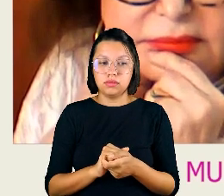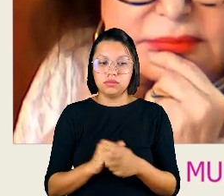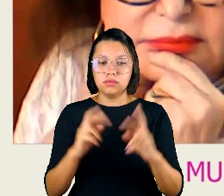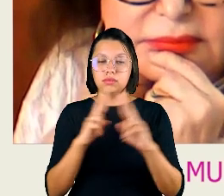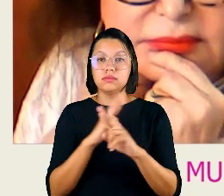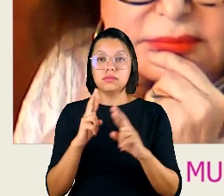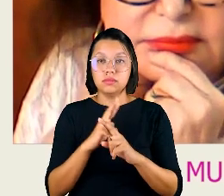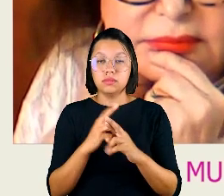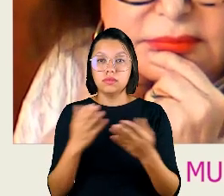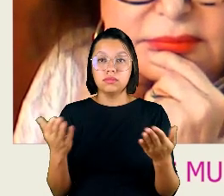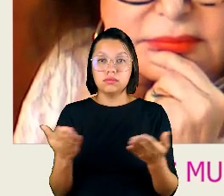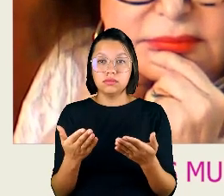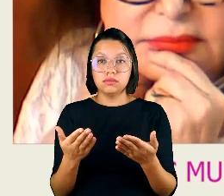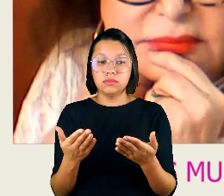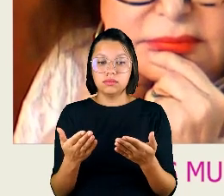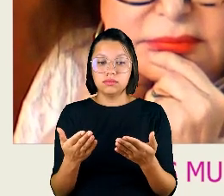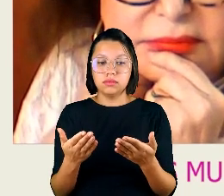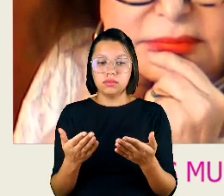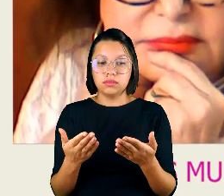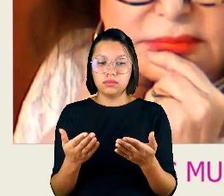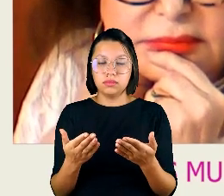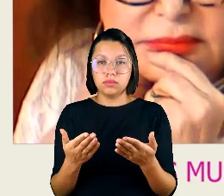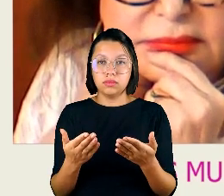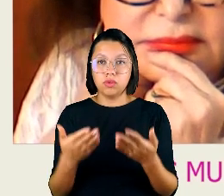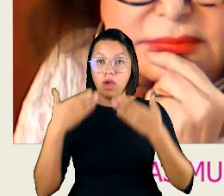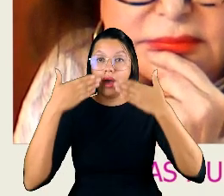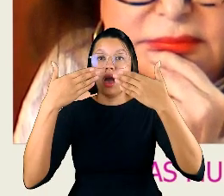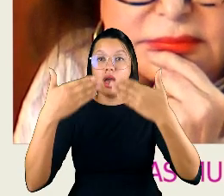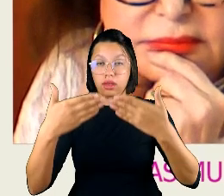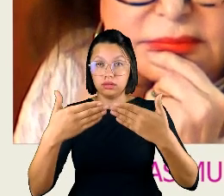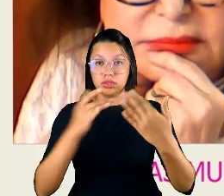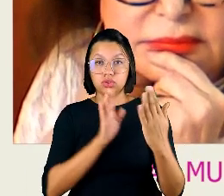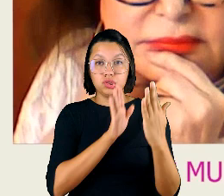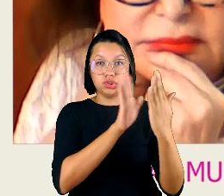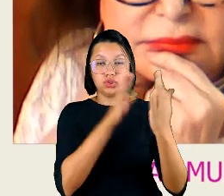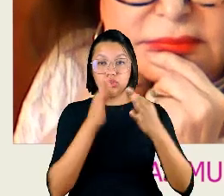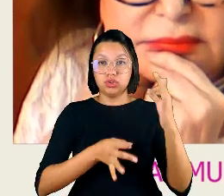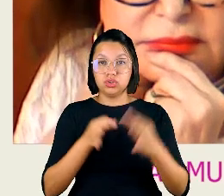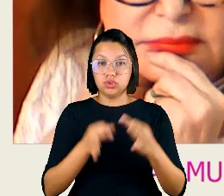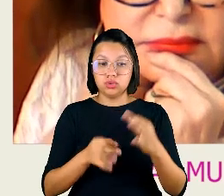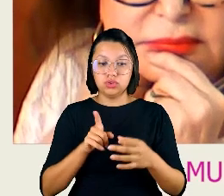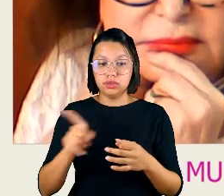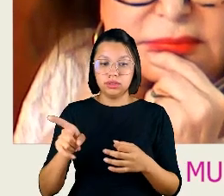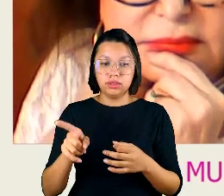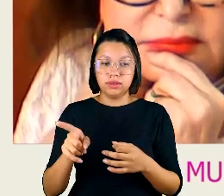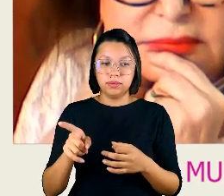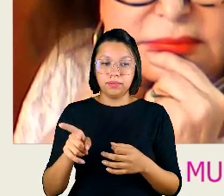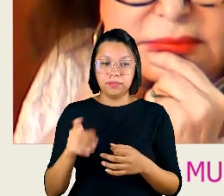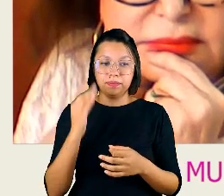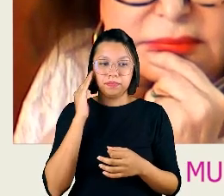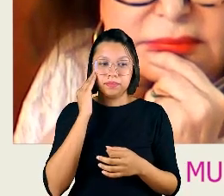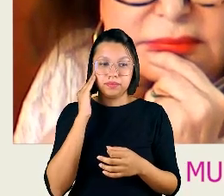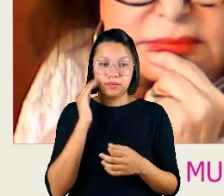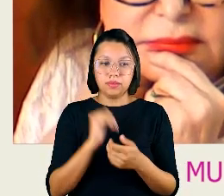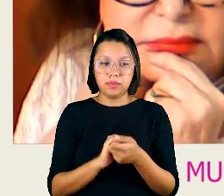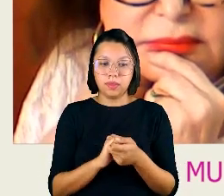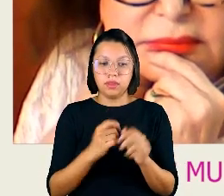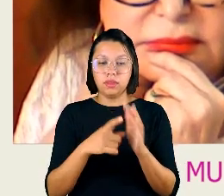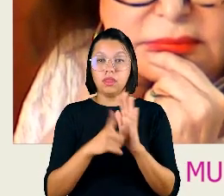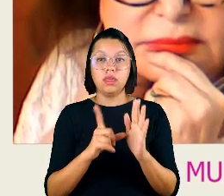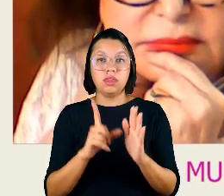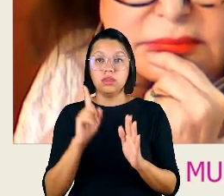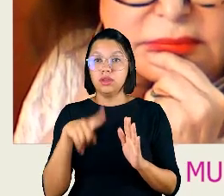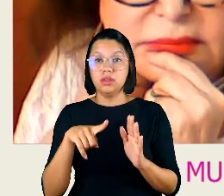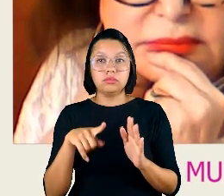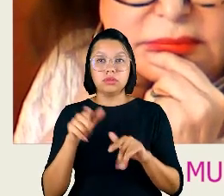quando elas vão se apresentar perante a justiça e elas entendem de antemão que não são trabalhadoras, ou seja, que o